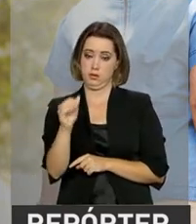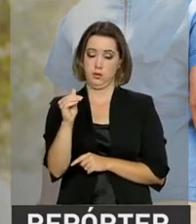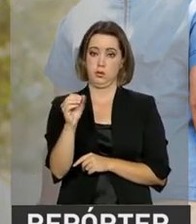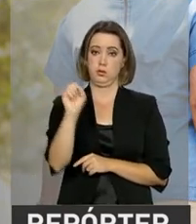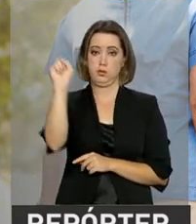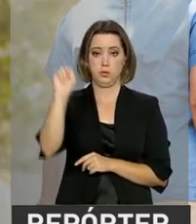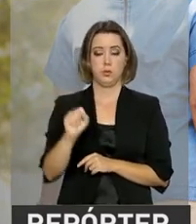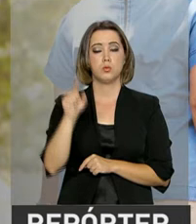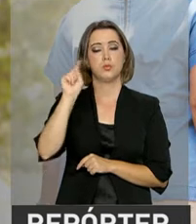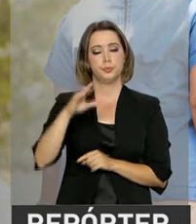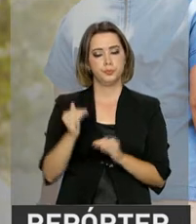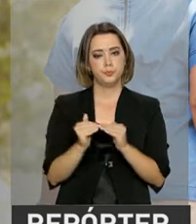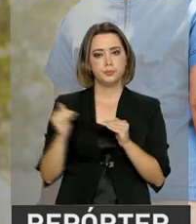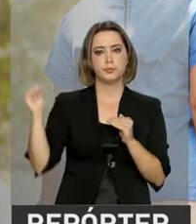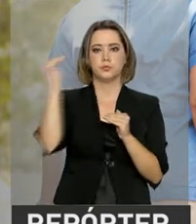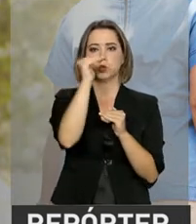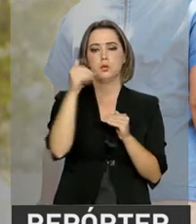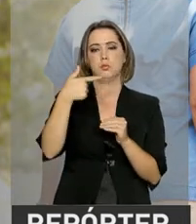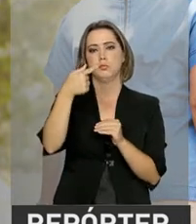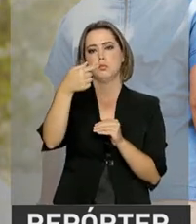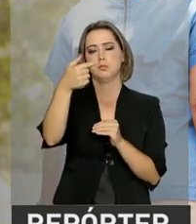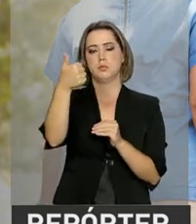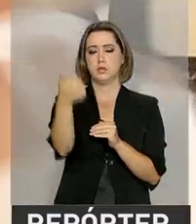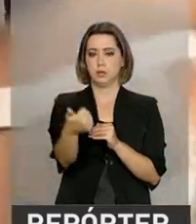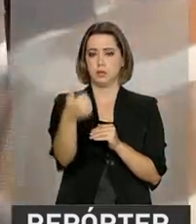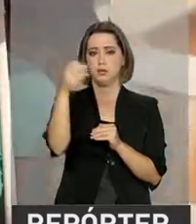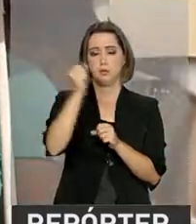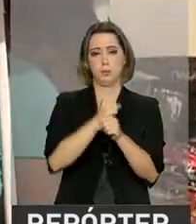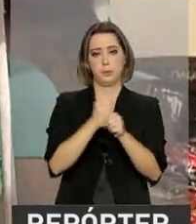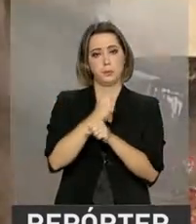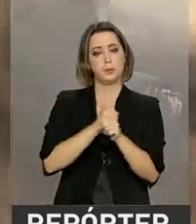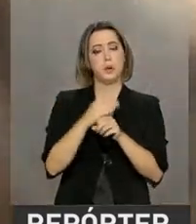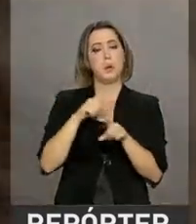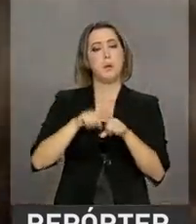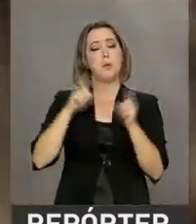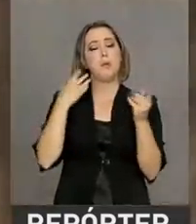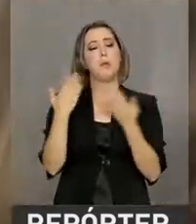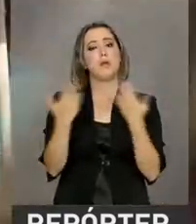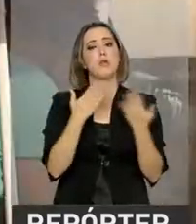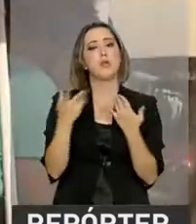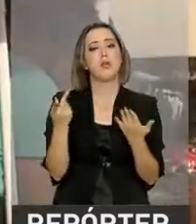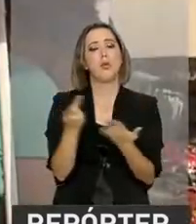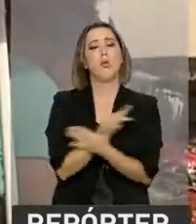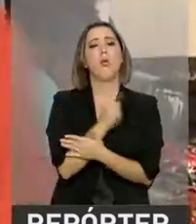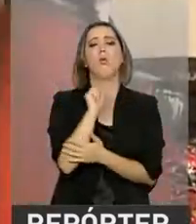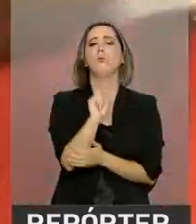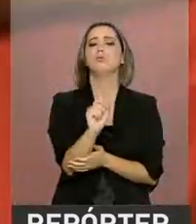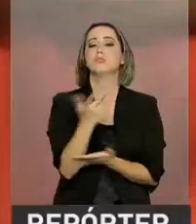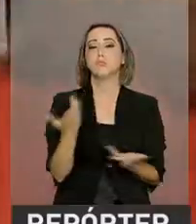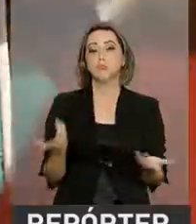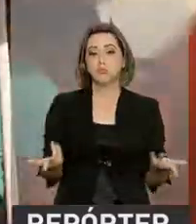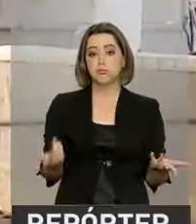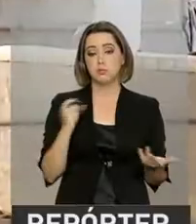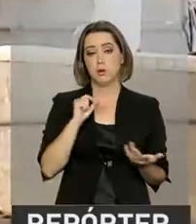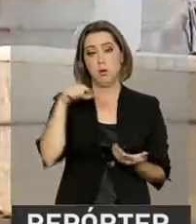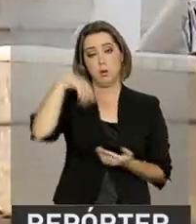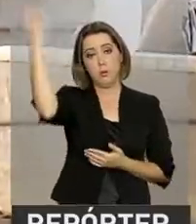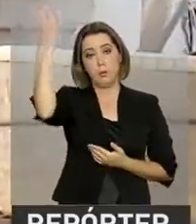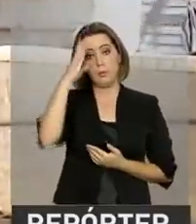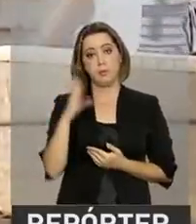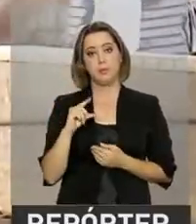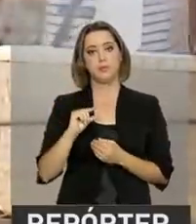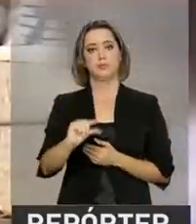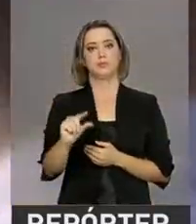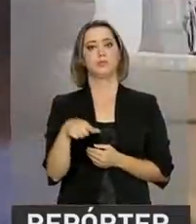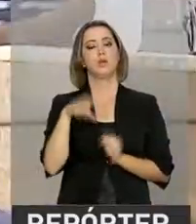é superior aos 71 anos. Mas como isso acontece? O Brasil é um dos poucos países do mundo